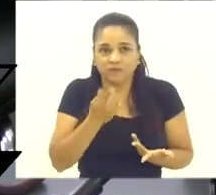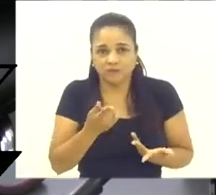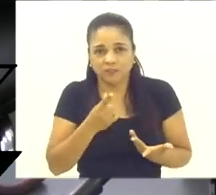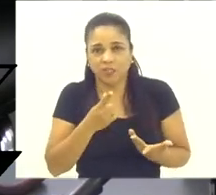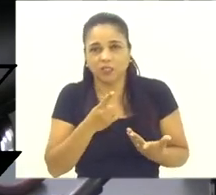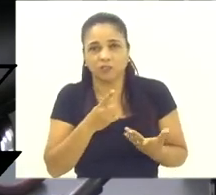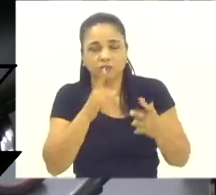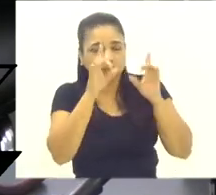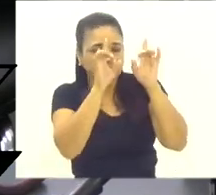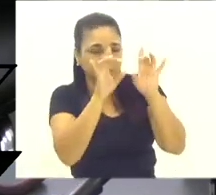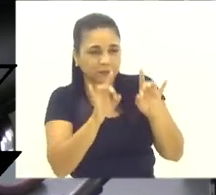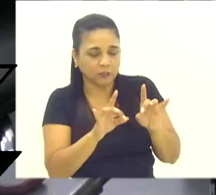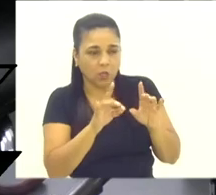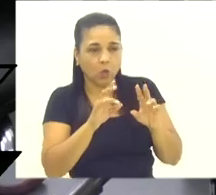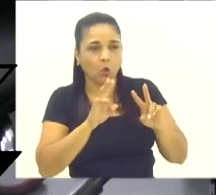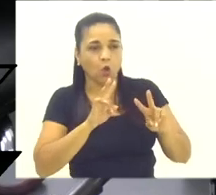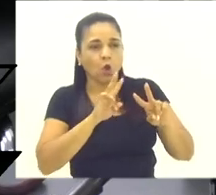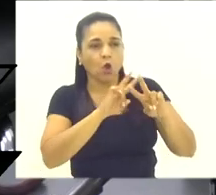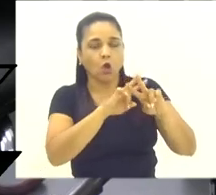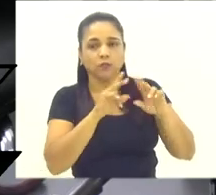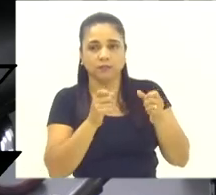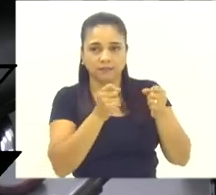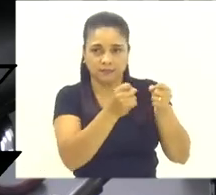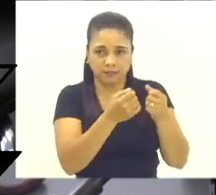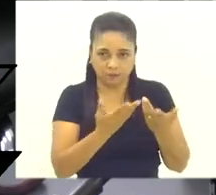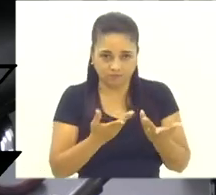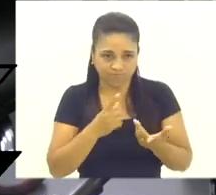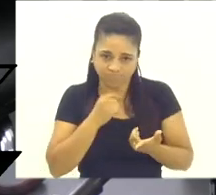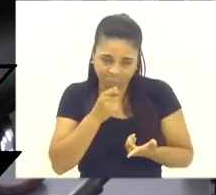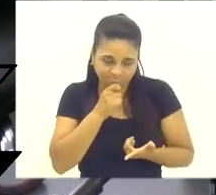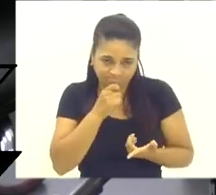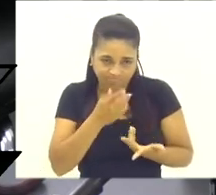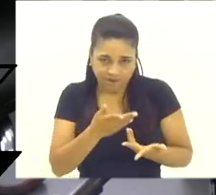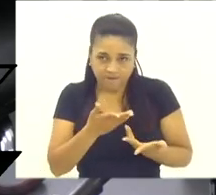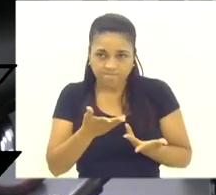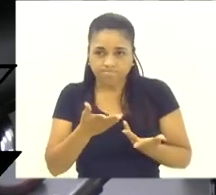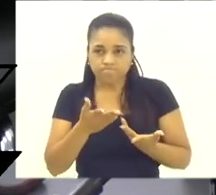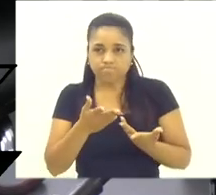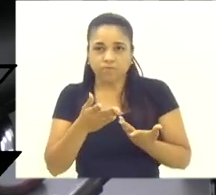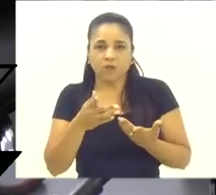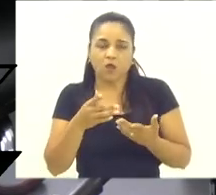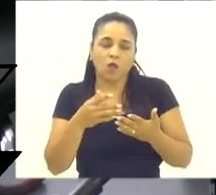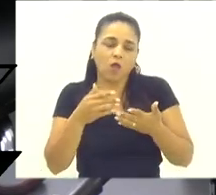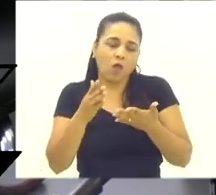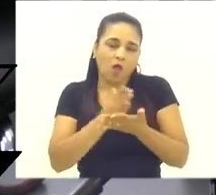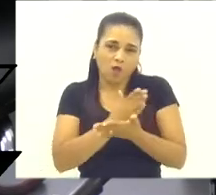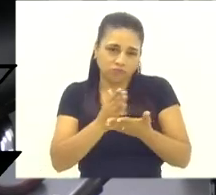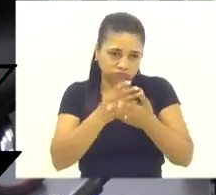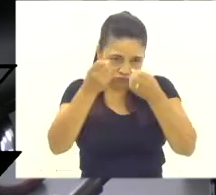é isso né esses casos todos que eu acho que eu citei eles não são casos que estão